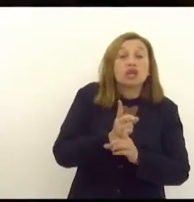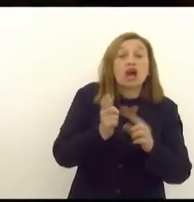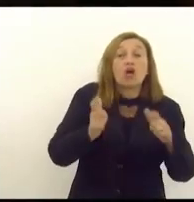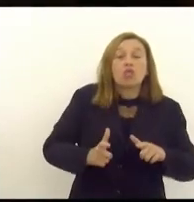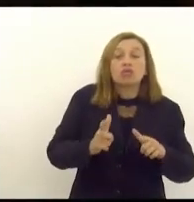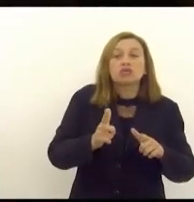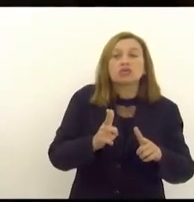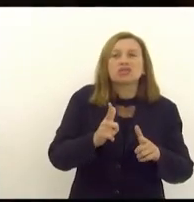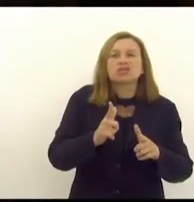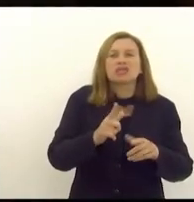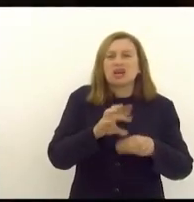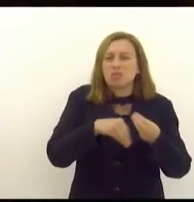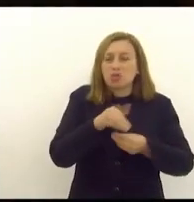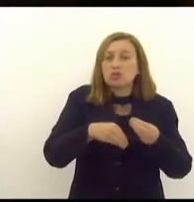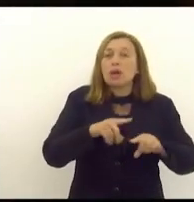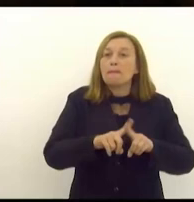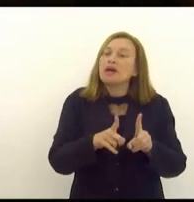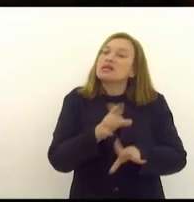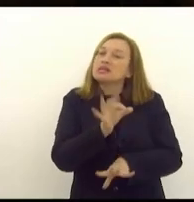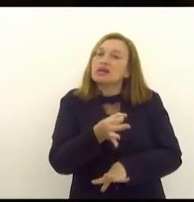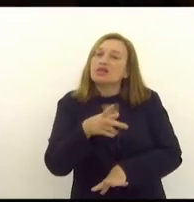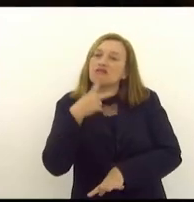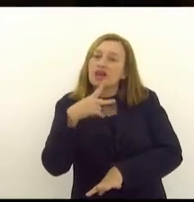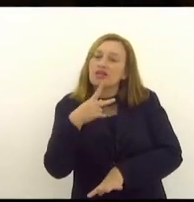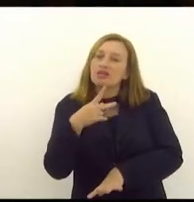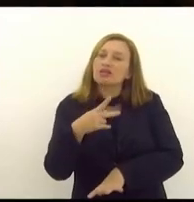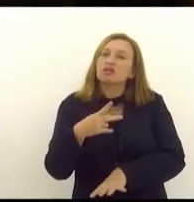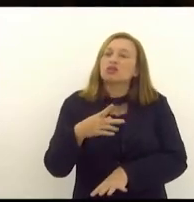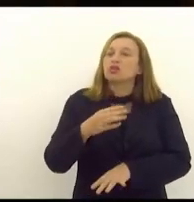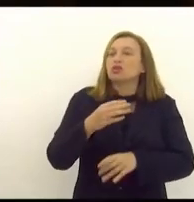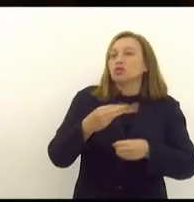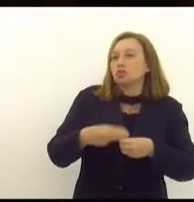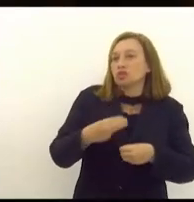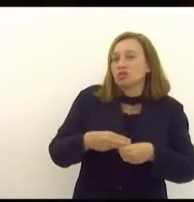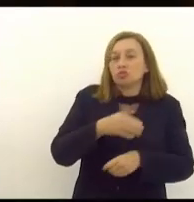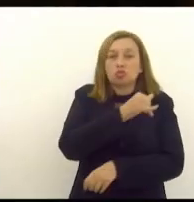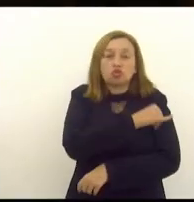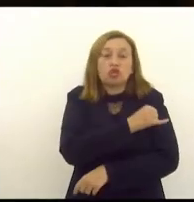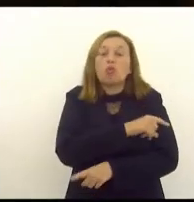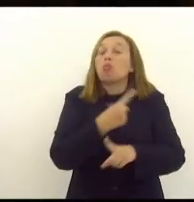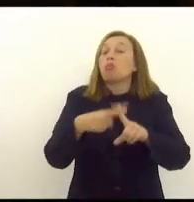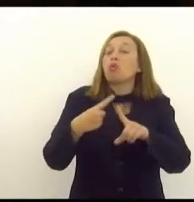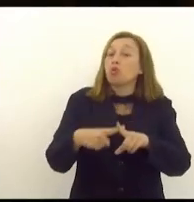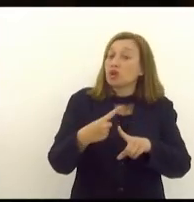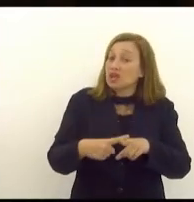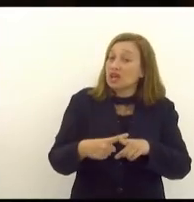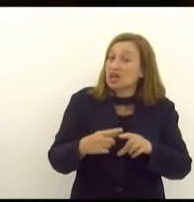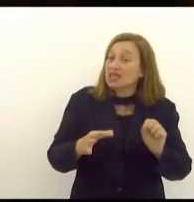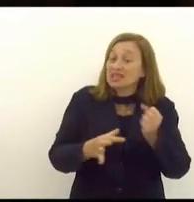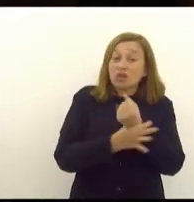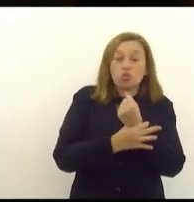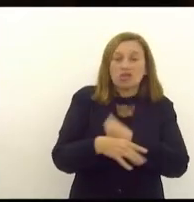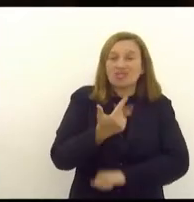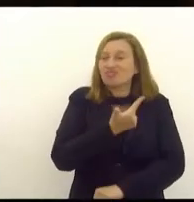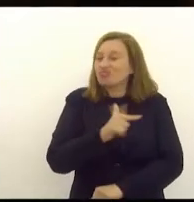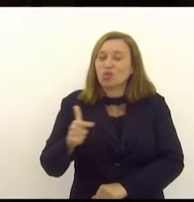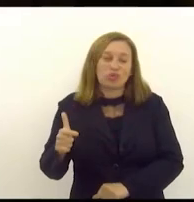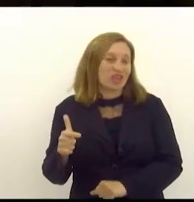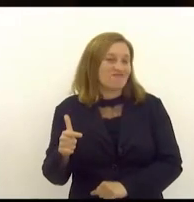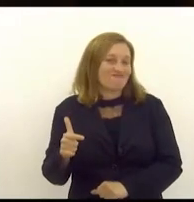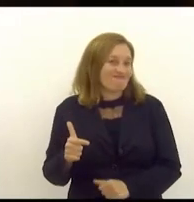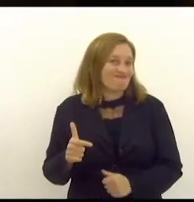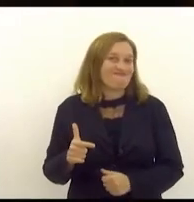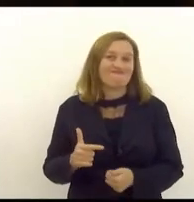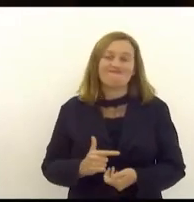as desordem Mas é claro que a gente fala muito do município do Rio de Janeiro porque essa insegurança toda essa